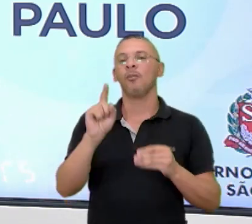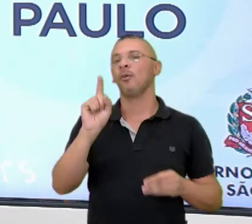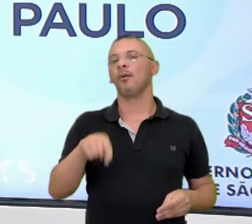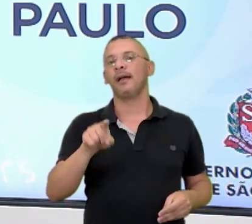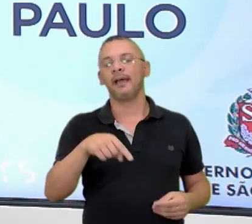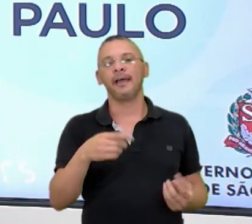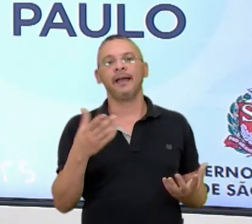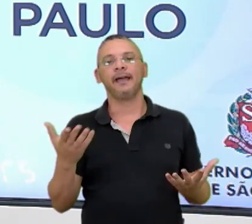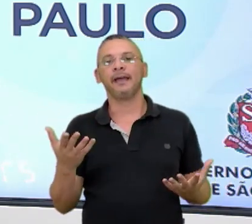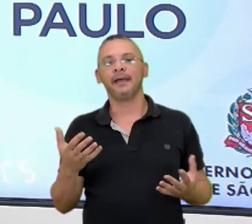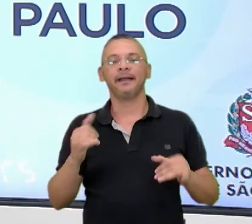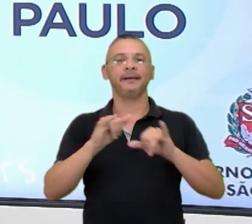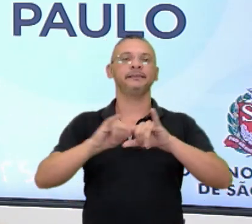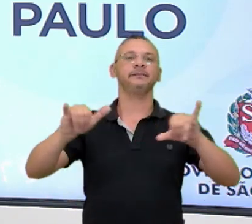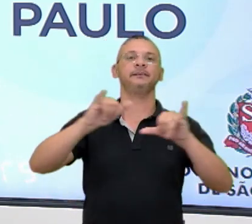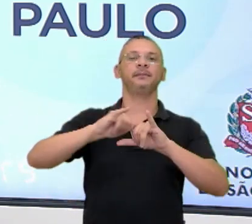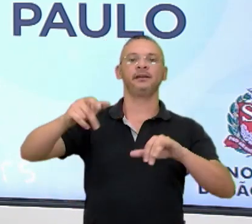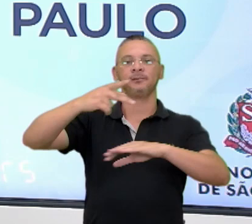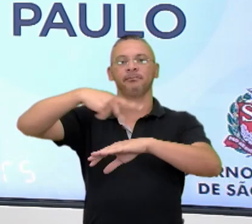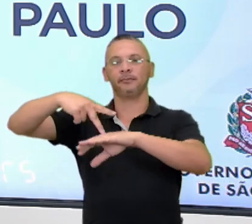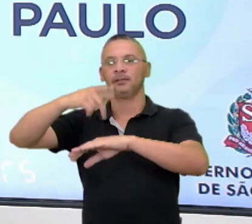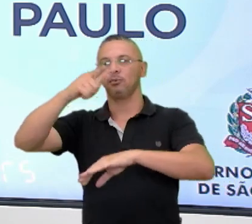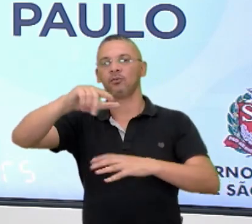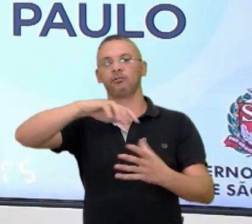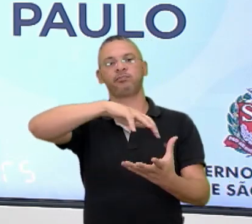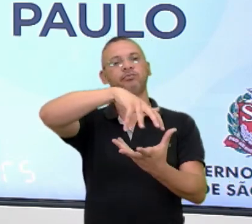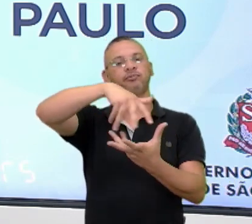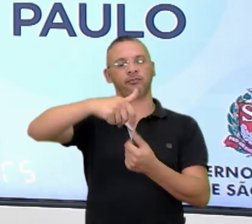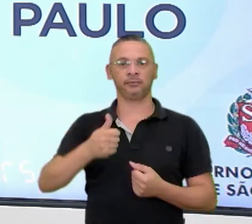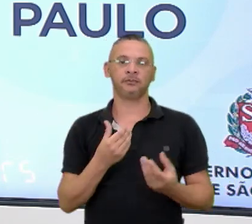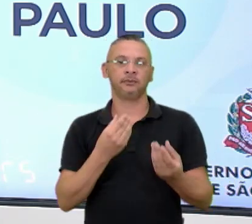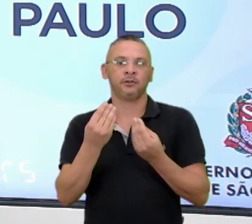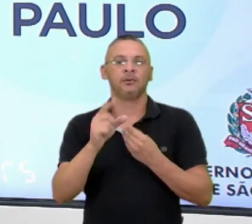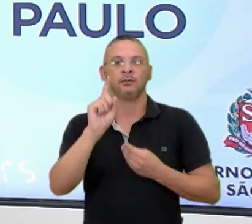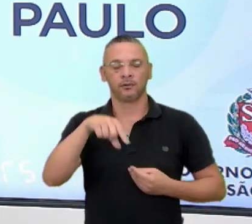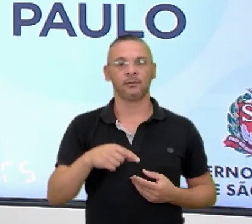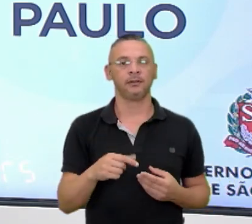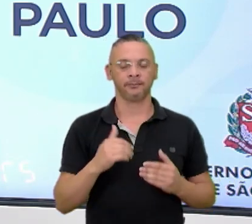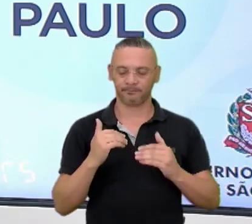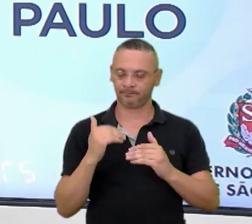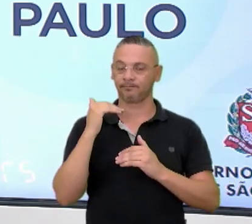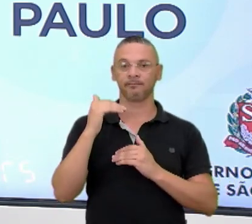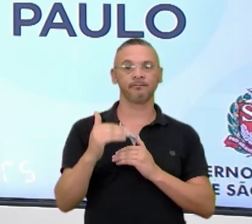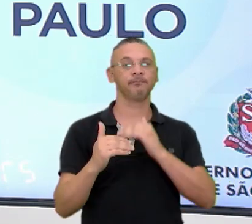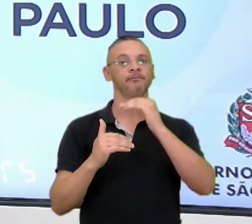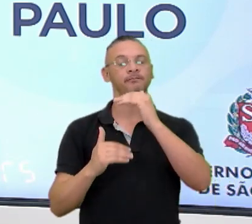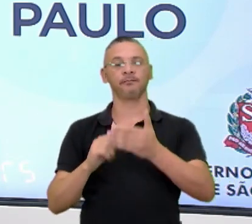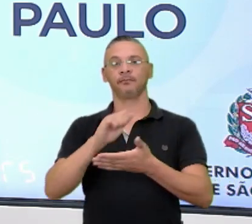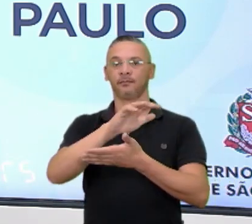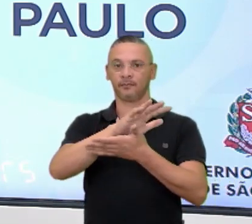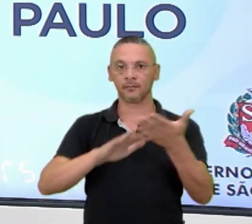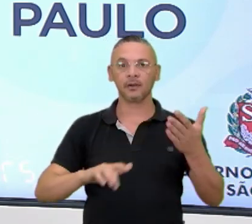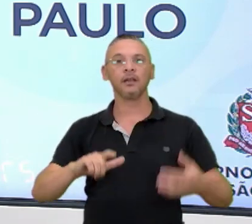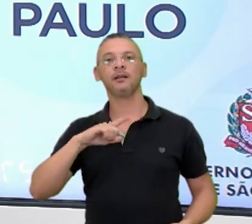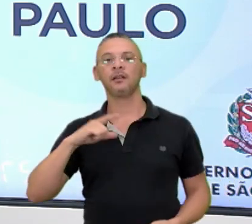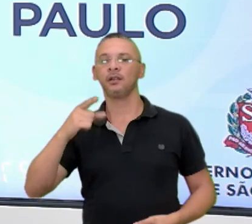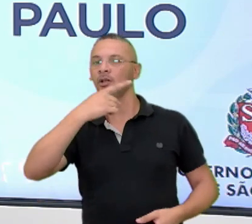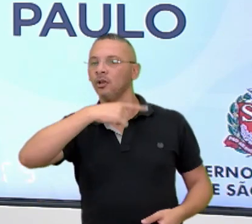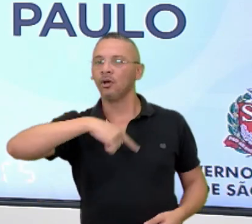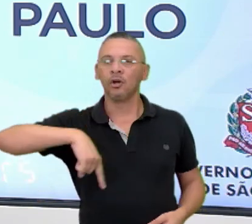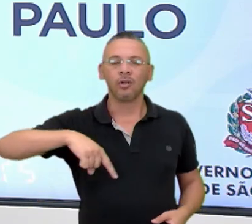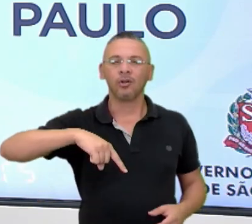é a mídia internacional, como é que trabalha. Então, e aí, à medida que as atividades se aprofundam, mergulharemos de escafandro.